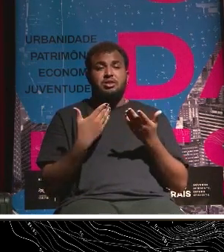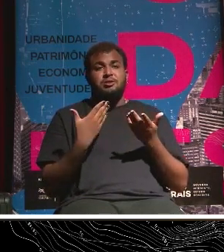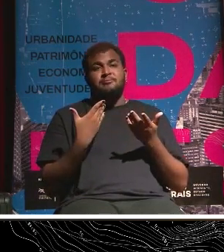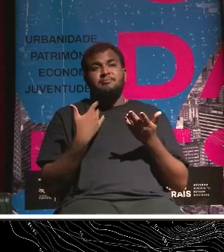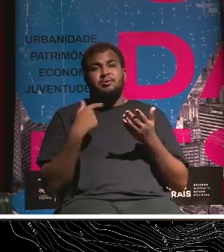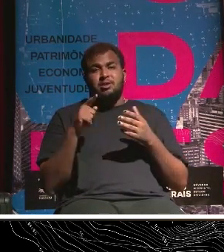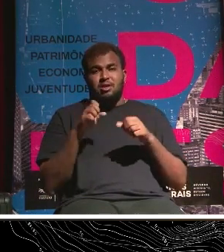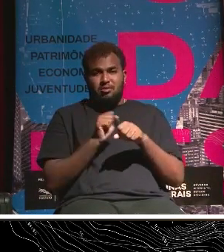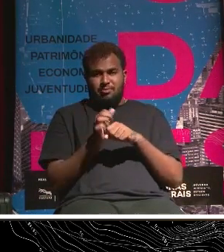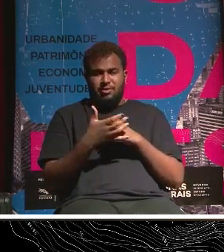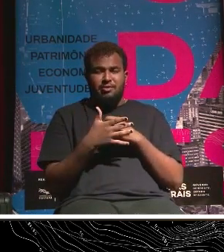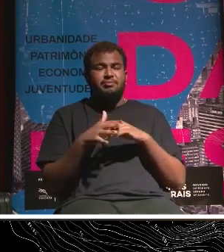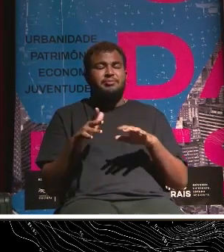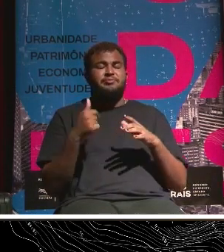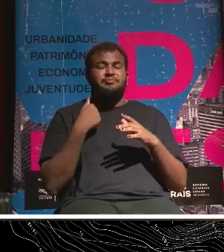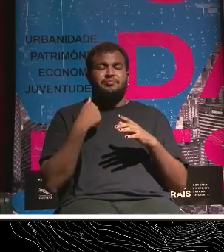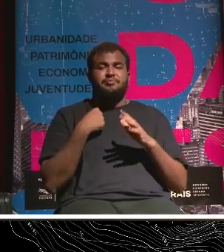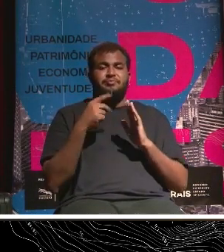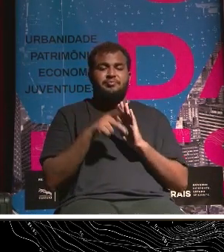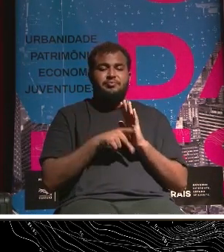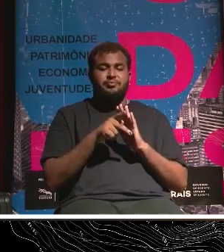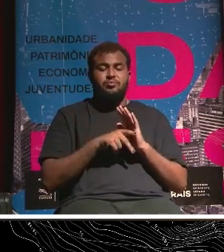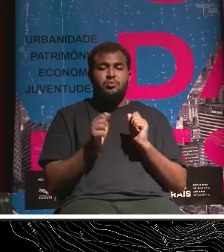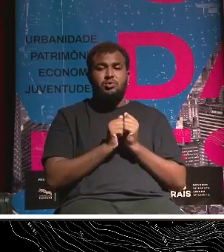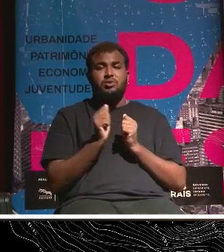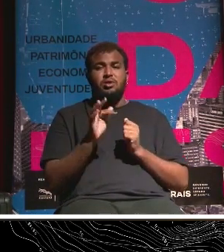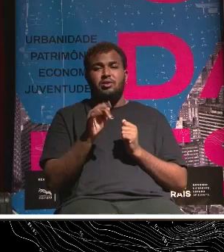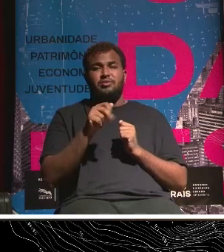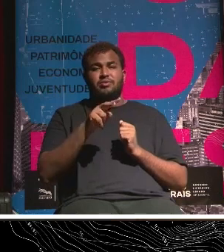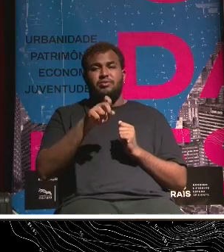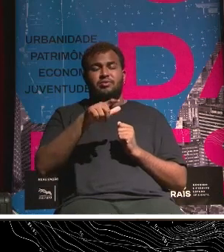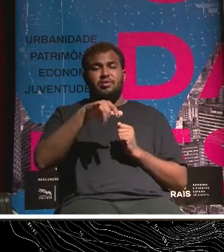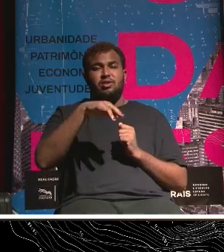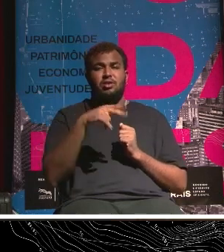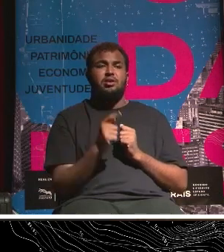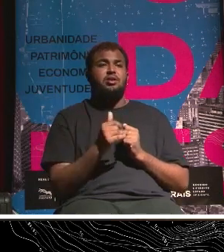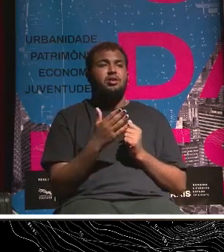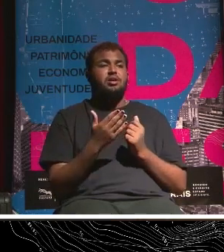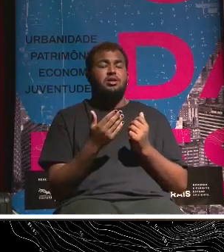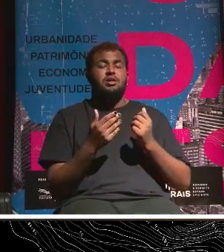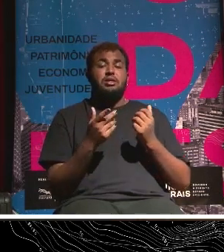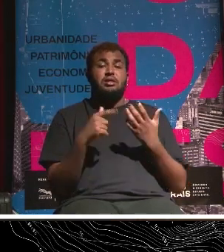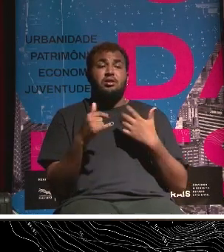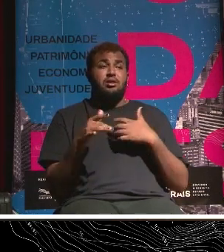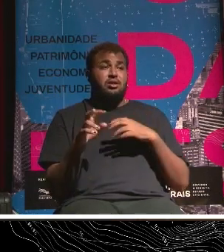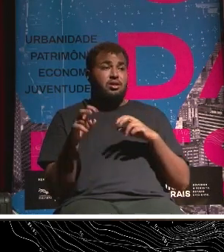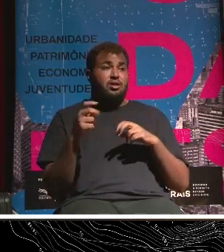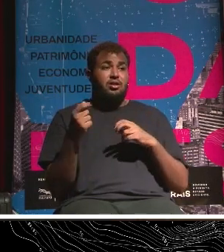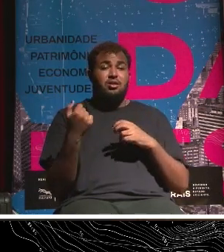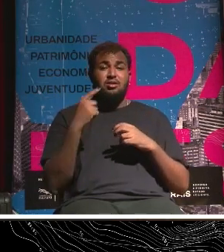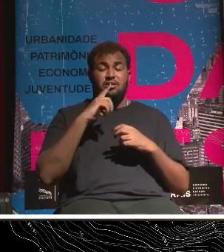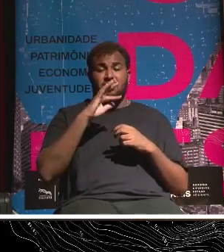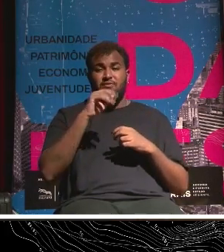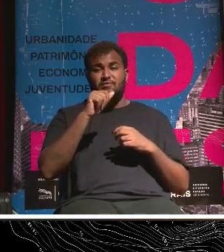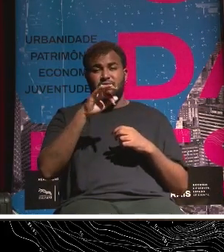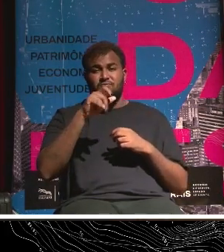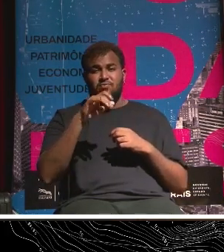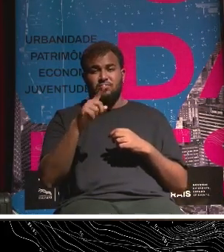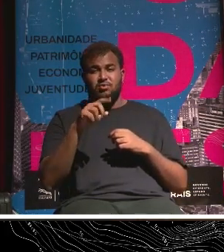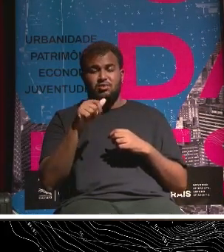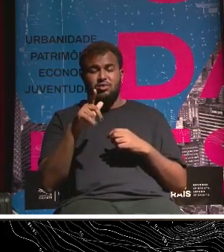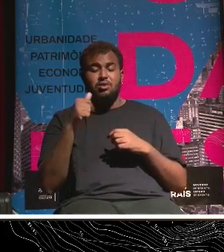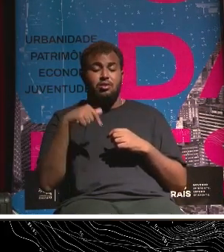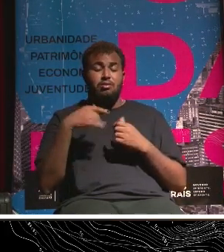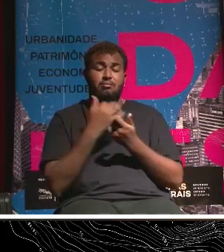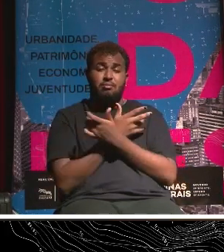eu assumi um projeto junto ao Instituto Unibanco, ao lado da Favelinha e Associação de Moradores do Cafezal, do aglomerado da Serra, aqui em Belo Horizonte, que